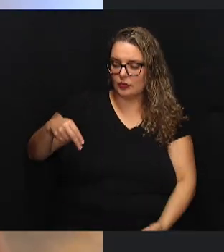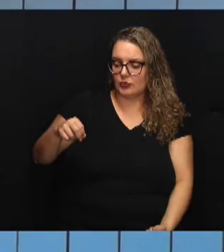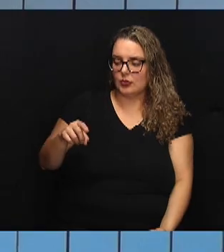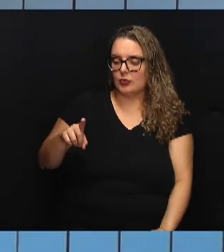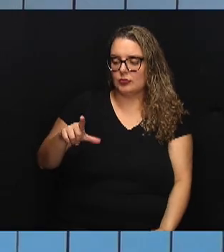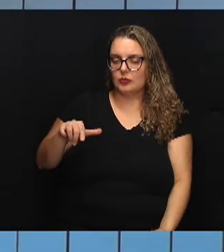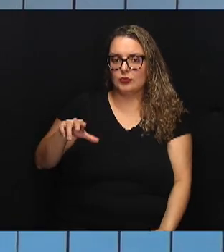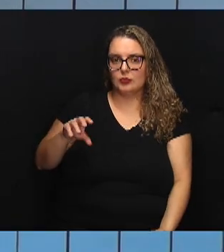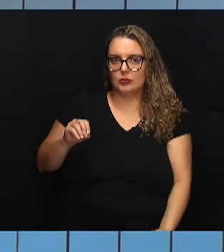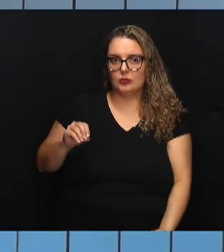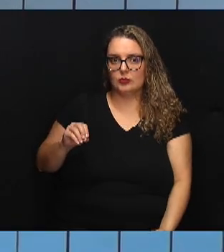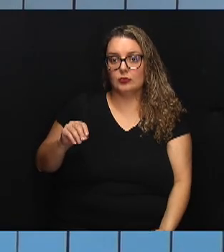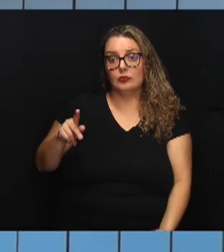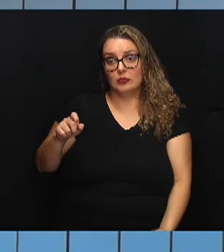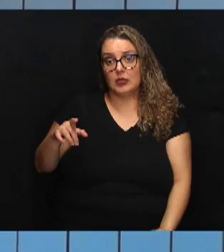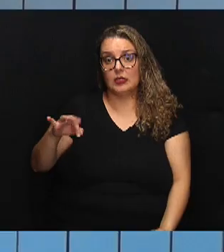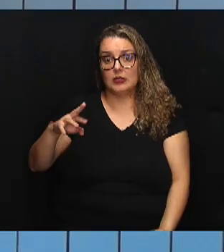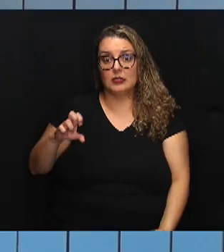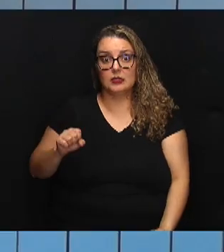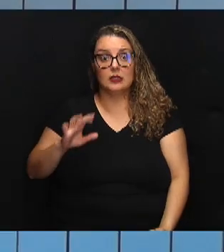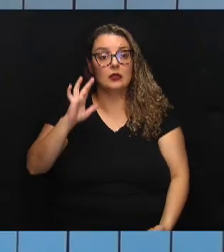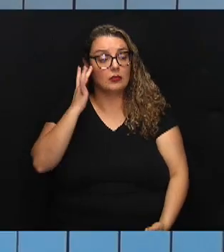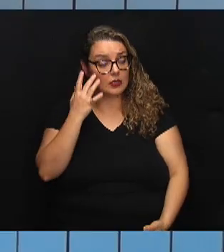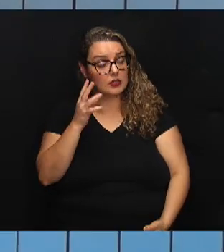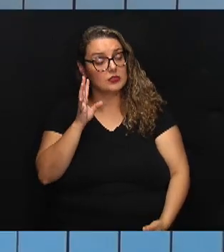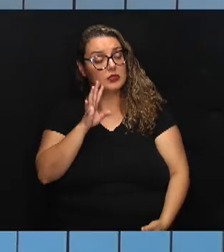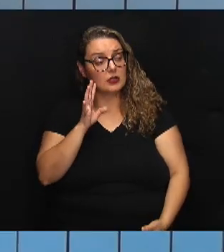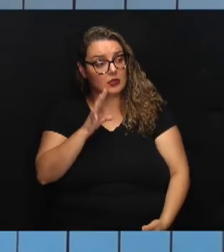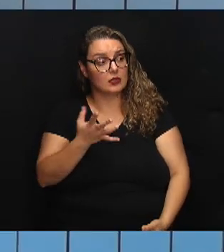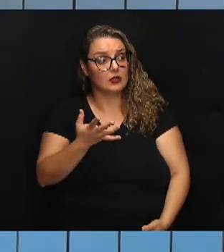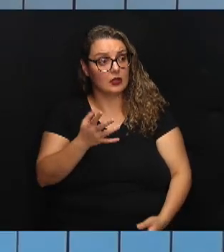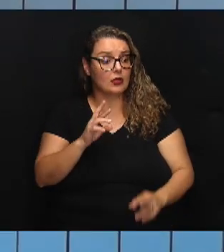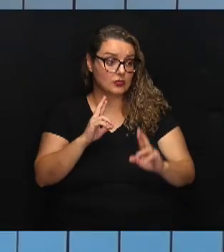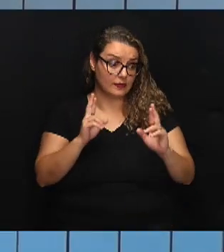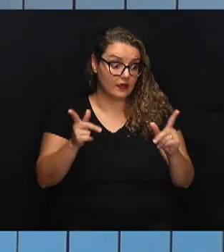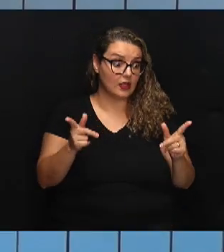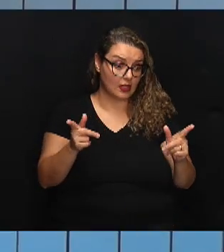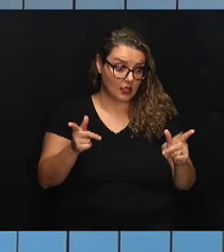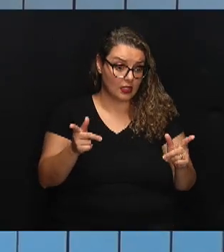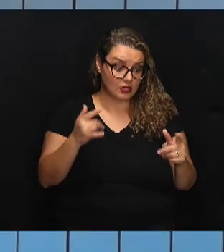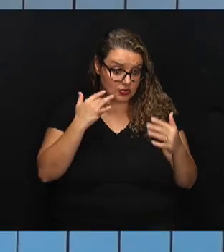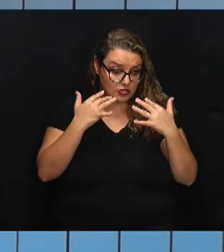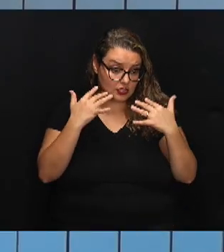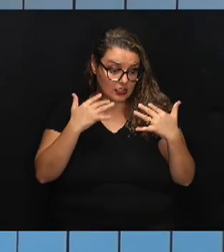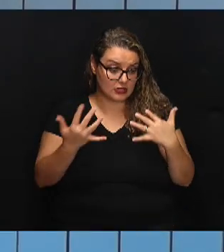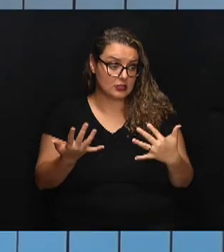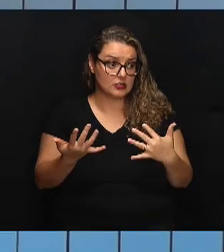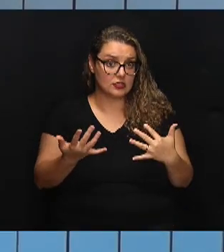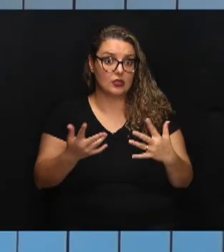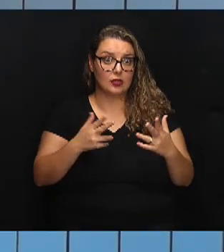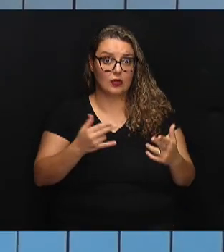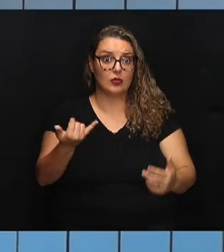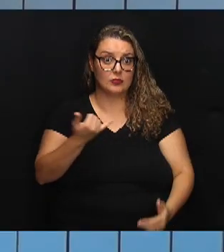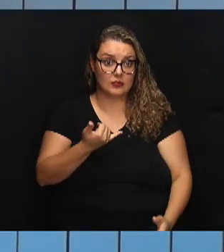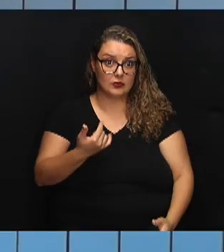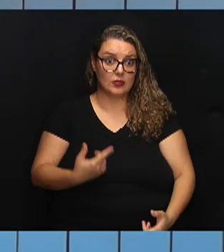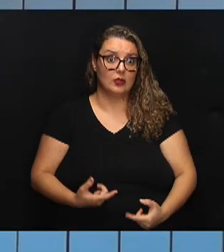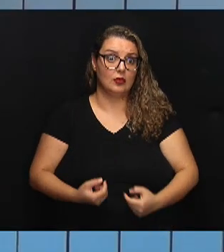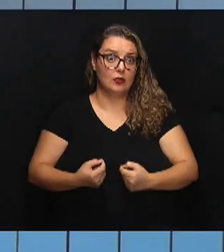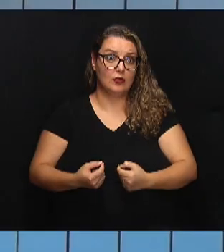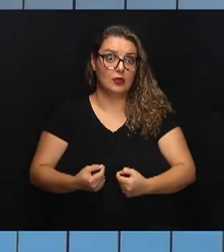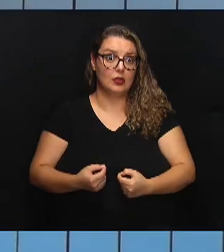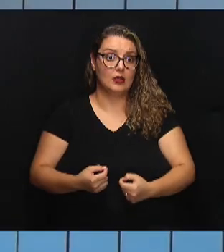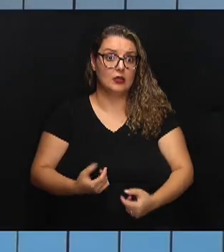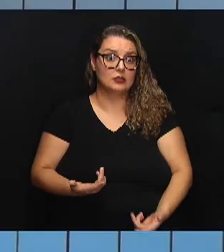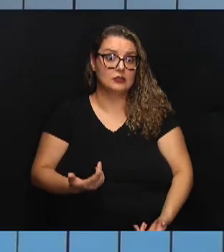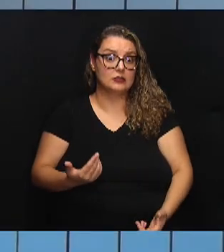achei bem assim interessante, né? Porque como você mesma comentou, né? É um câncer silencioso inicialmente, né?